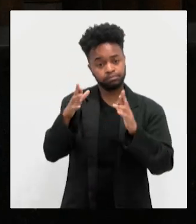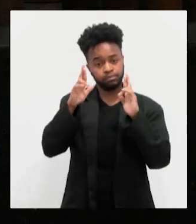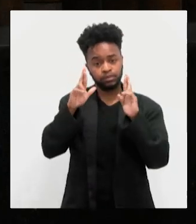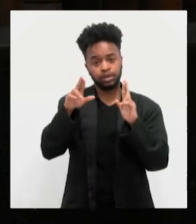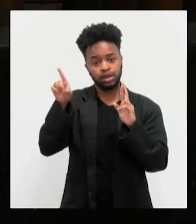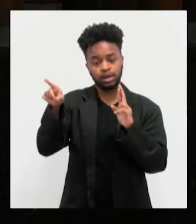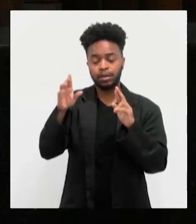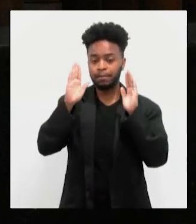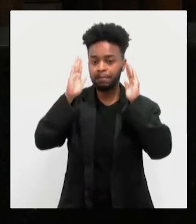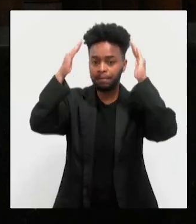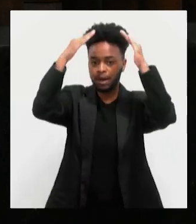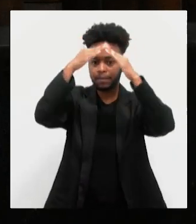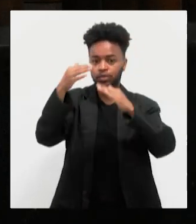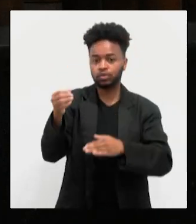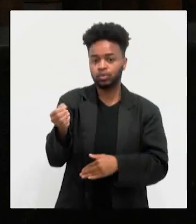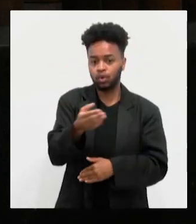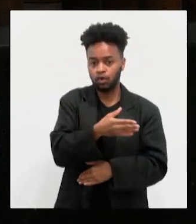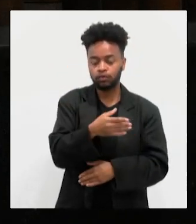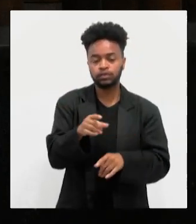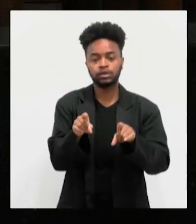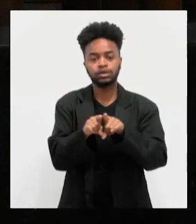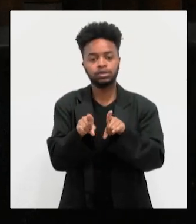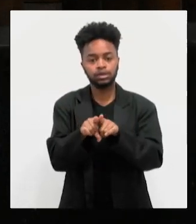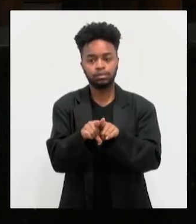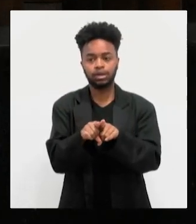Papa tenha também